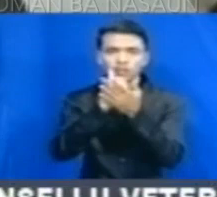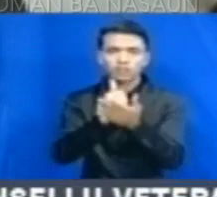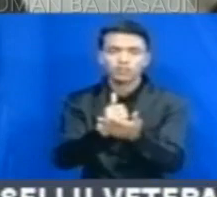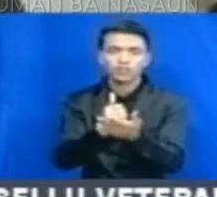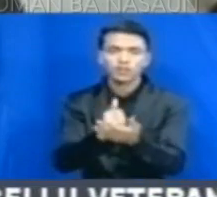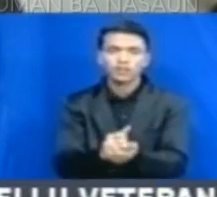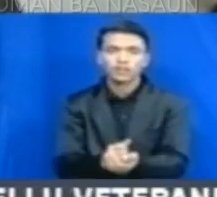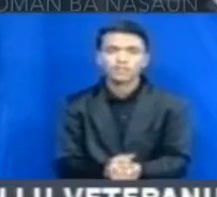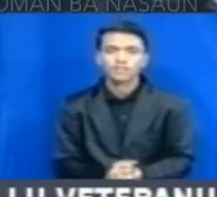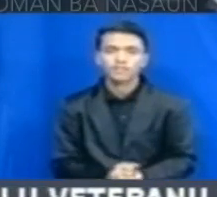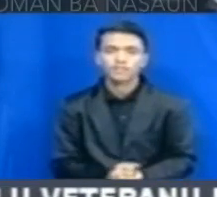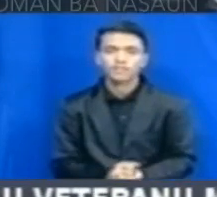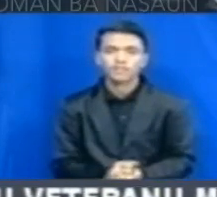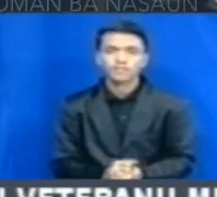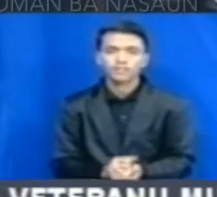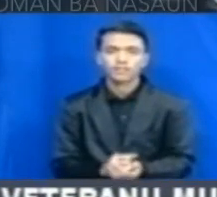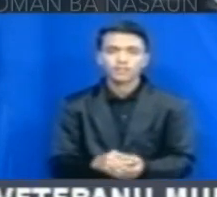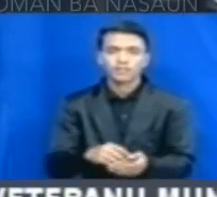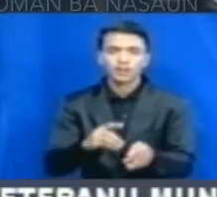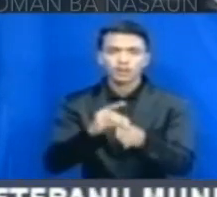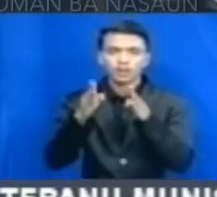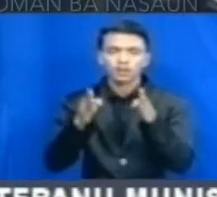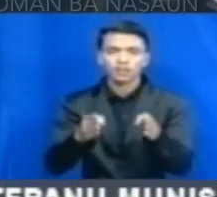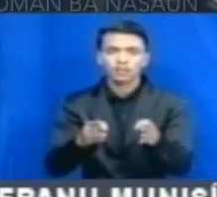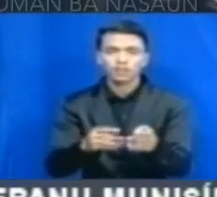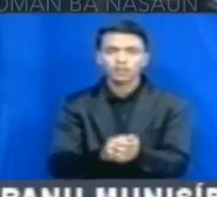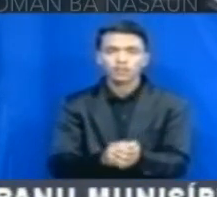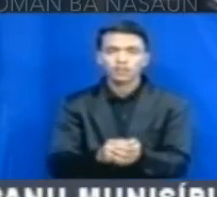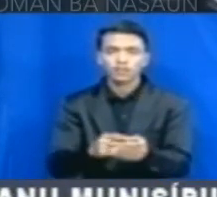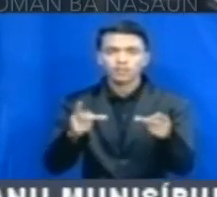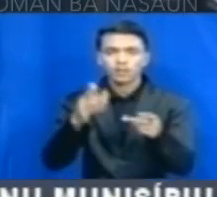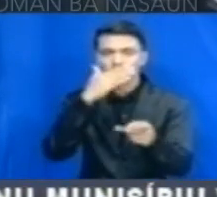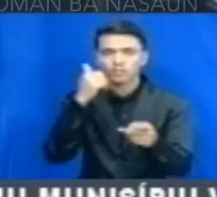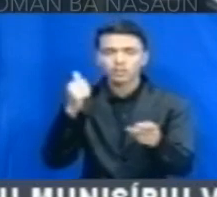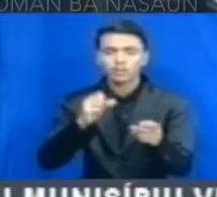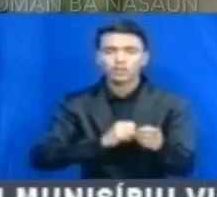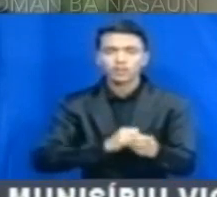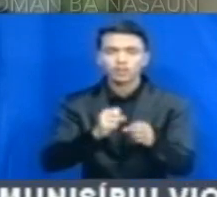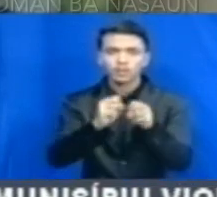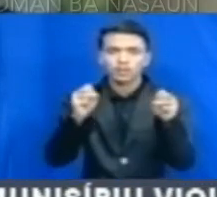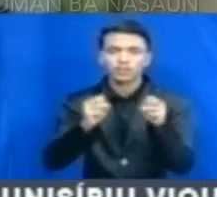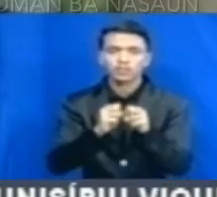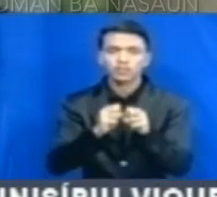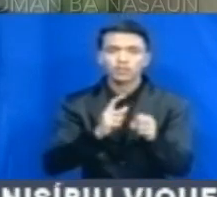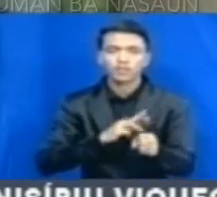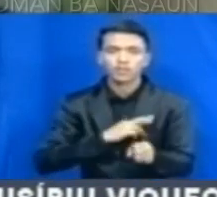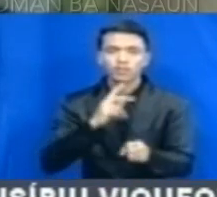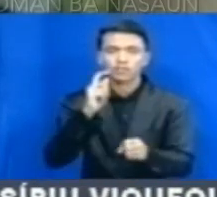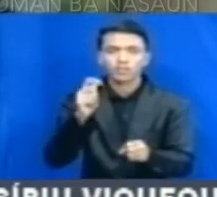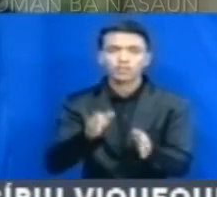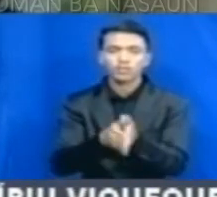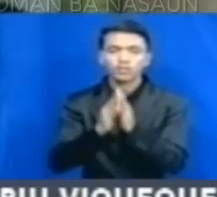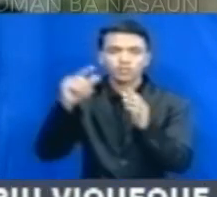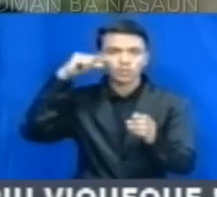ira privacidade da terra. Gestor Grupo Trabalho Turismo Comunitário Suku Rotutu Amorino da Costa Mendes, cujo